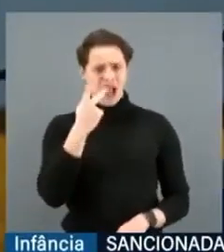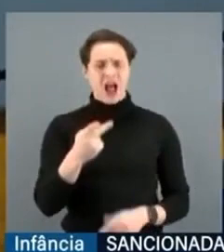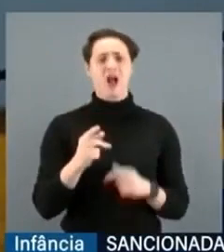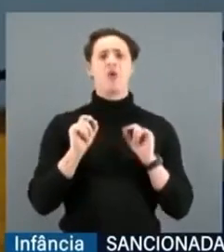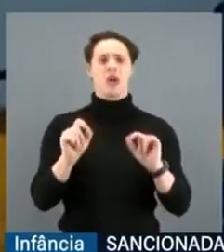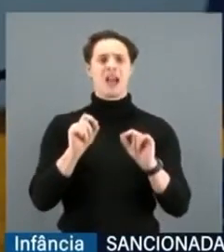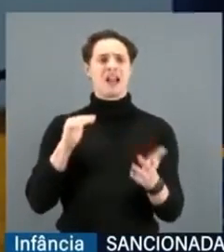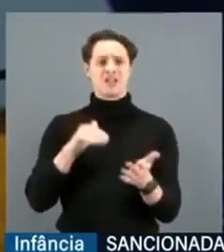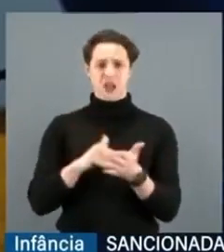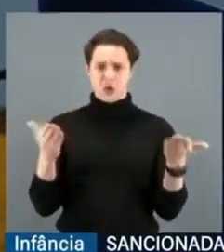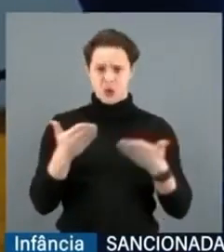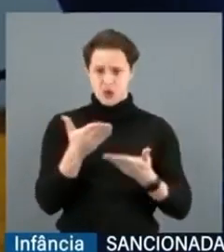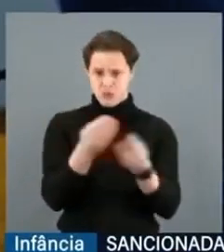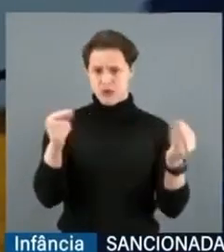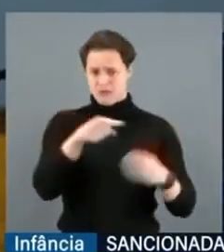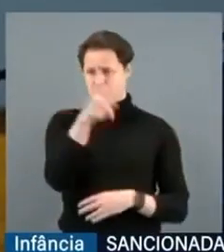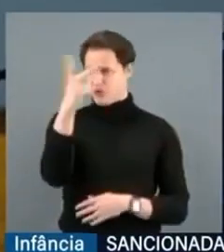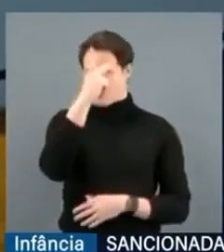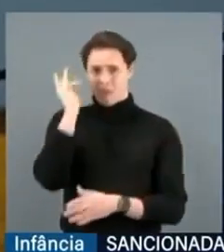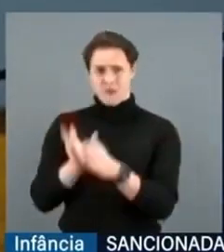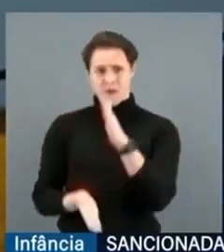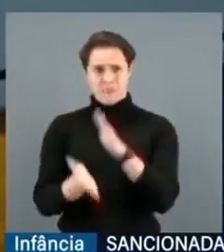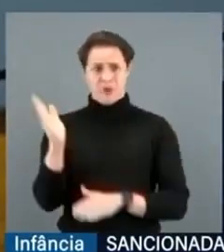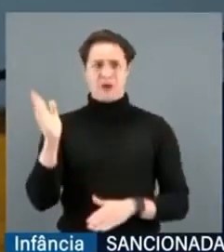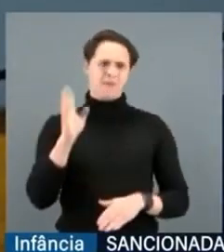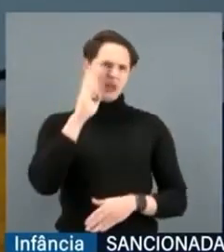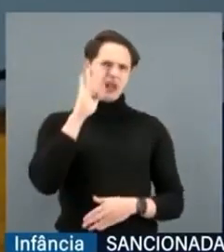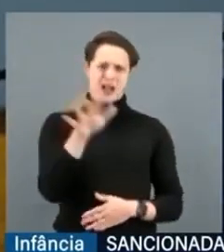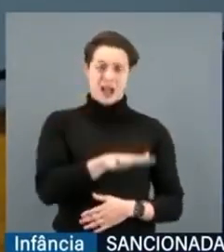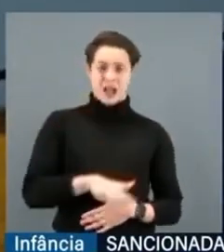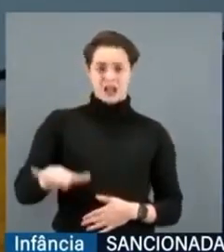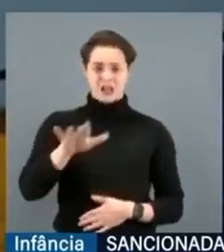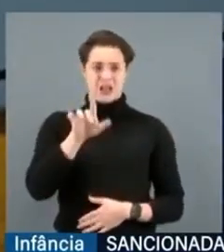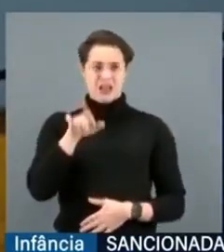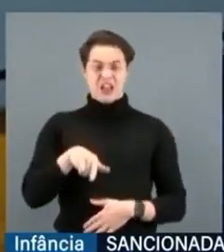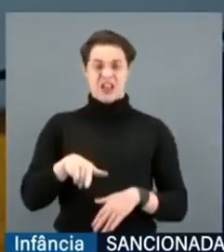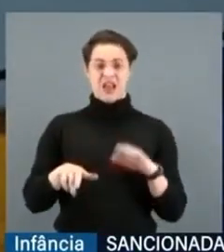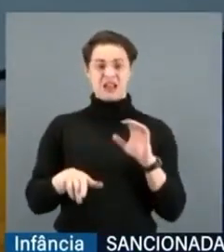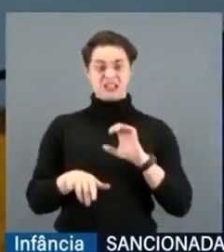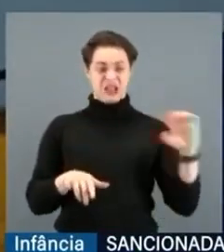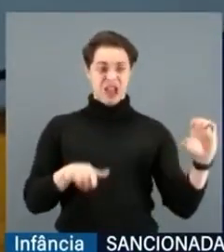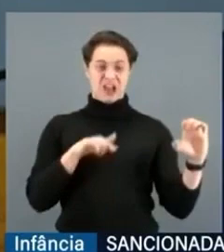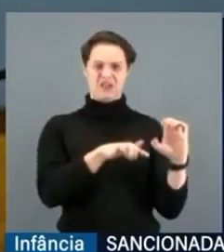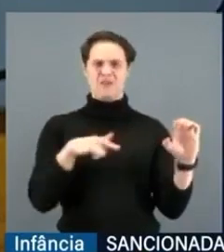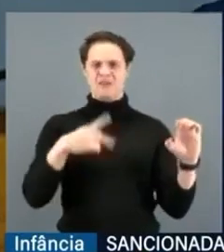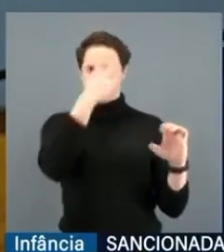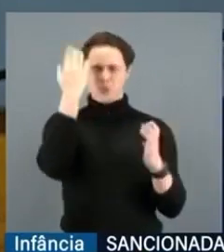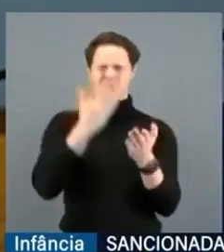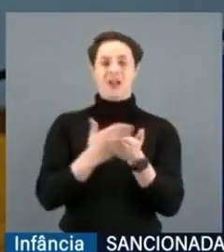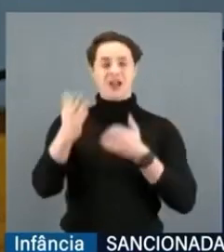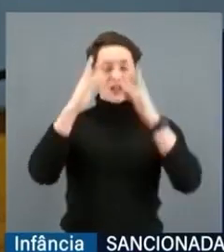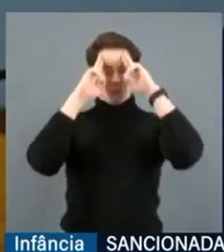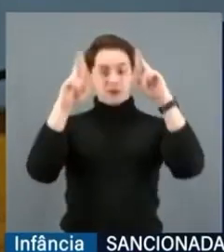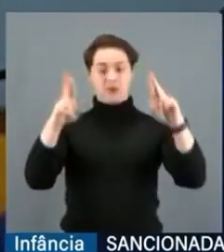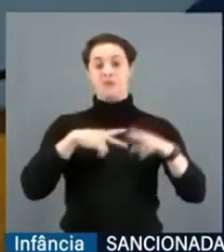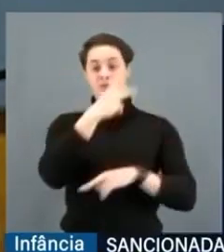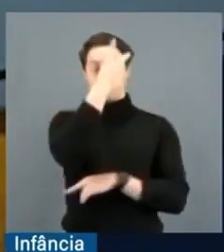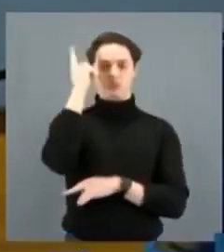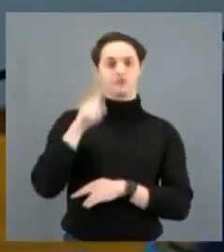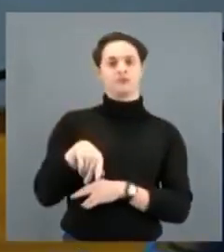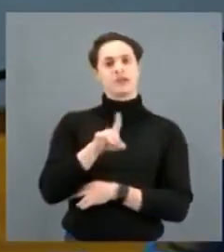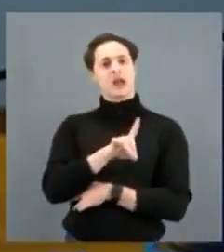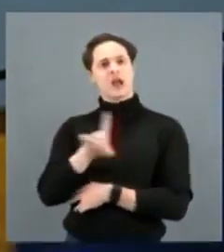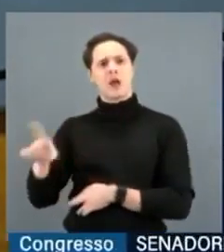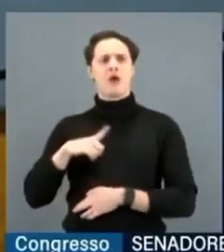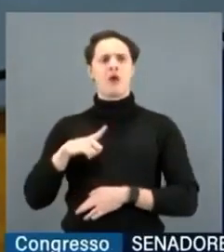até agora que muita gente foi embora, parlamentar pessoalmente, que se identifica com a esquerda, começar a respeitar quem é de direita, começar